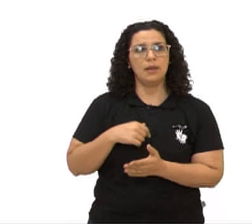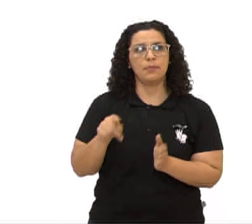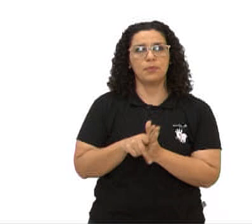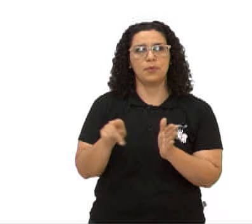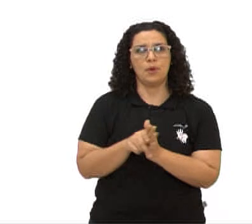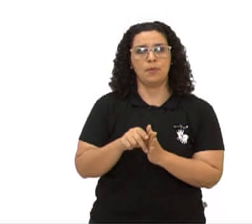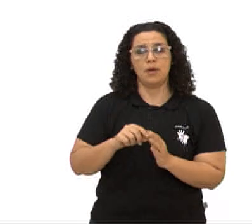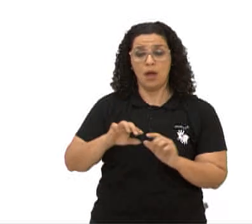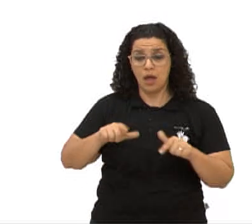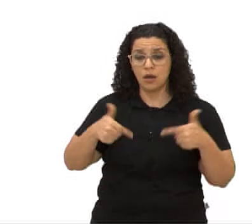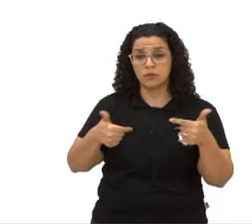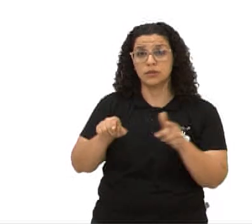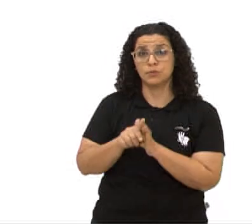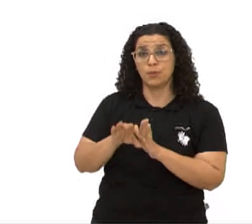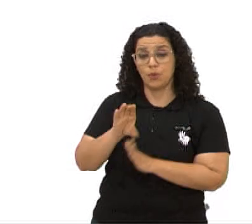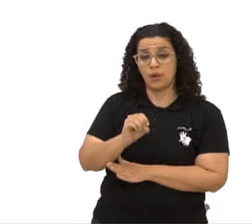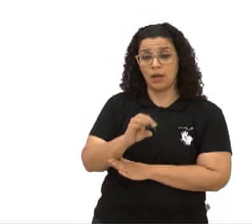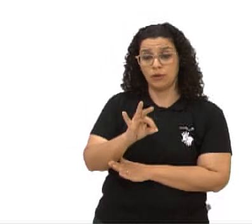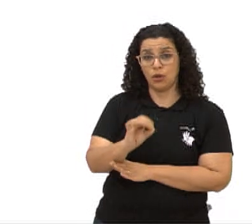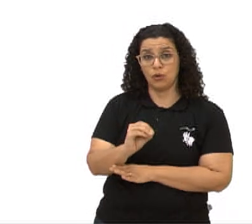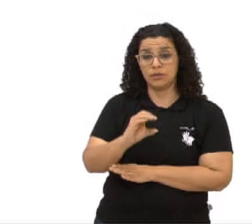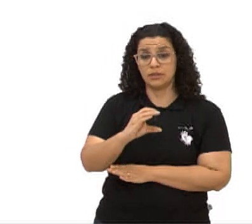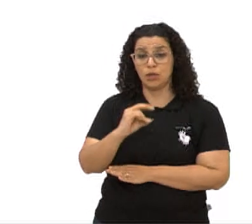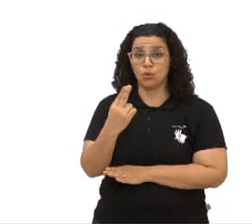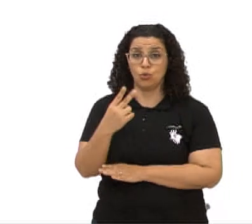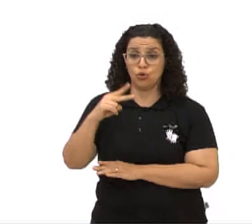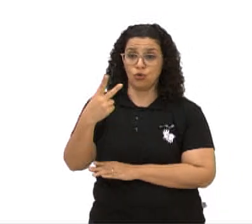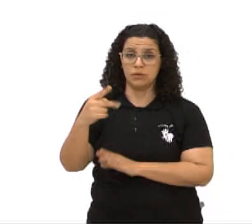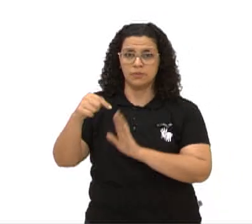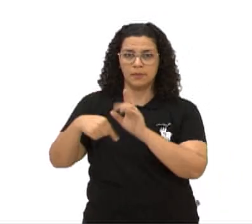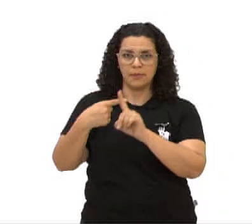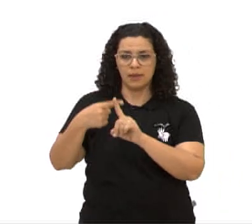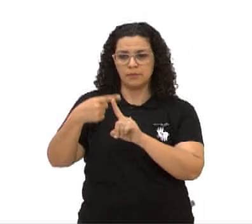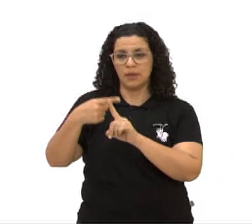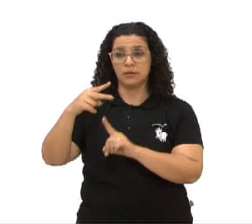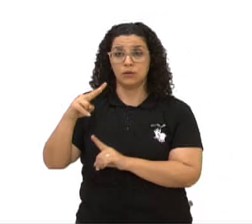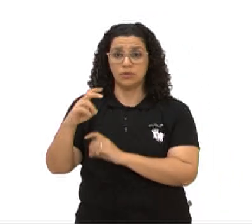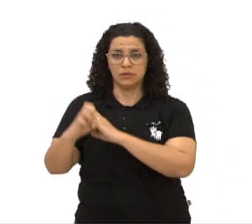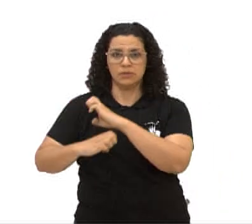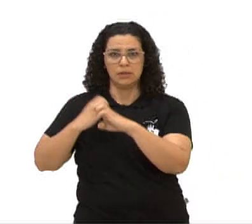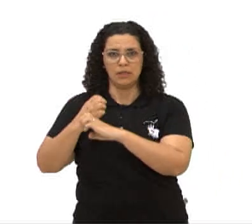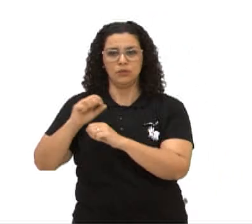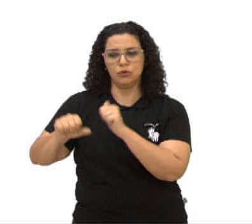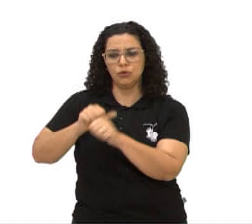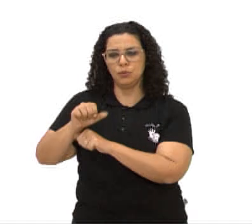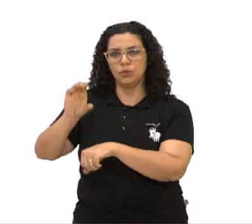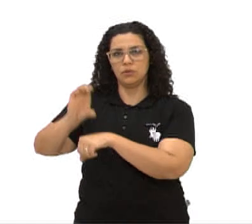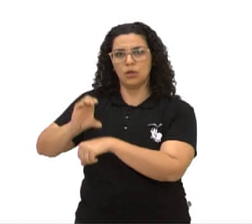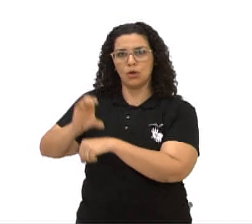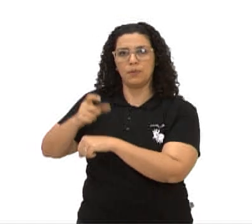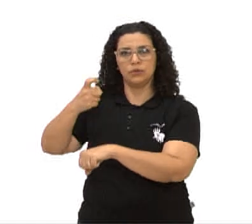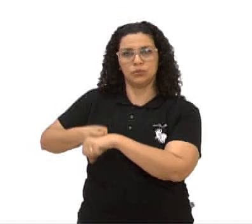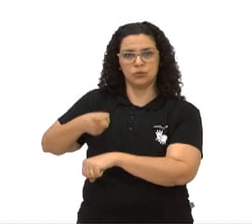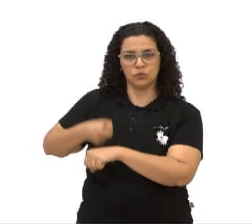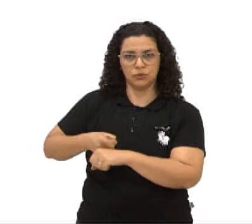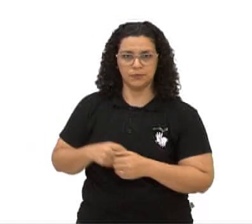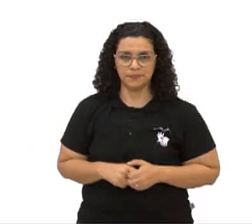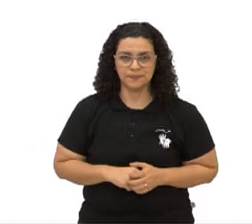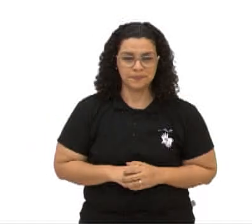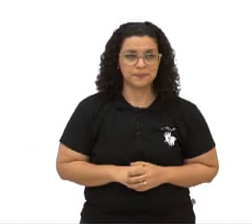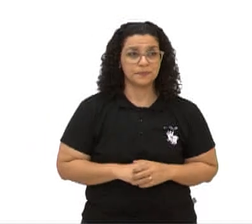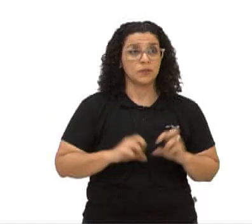semi-reação que ocorre no cátodo é do Cu2+, mais 2 elétrons, formando o cobre sólido,